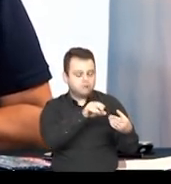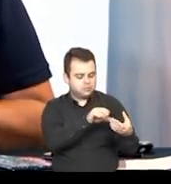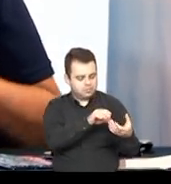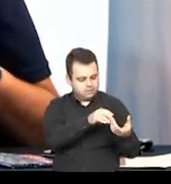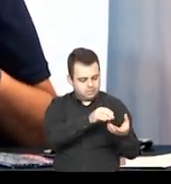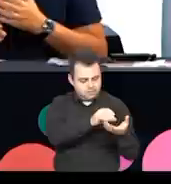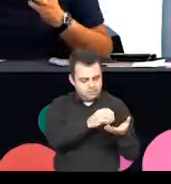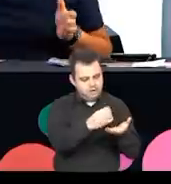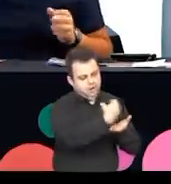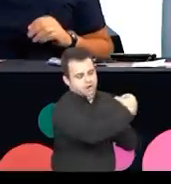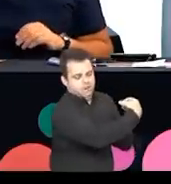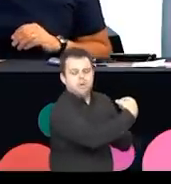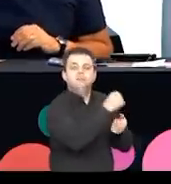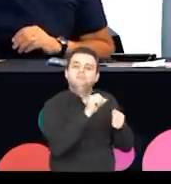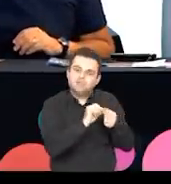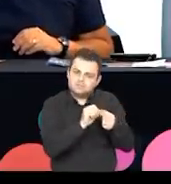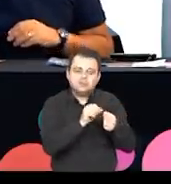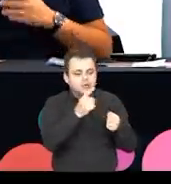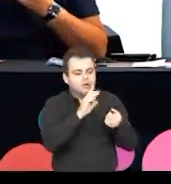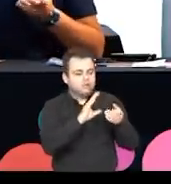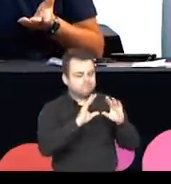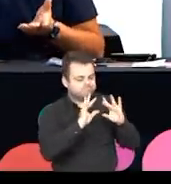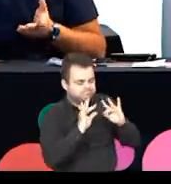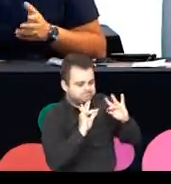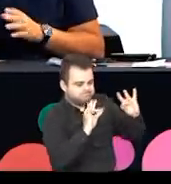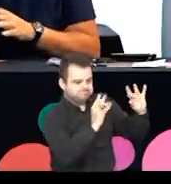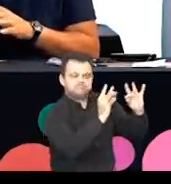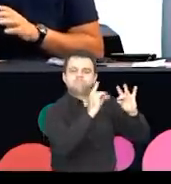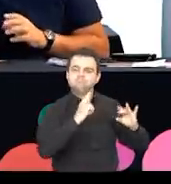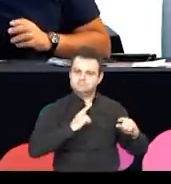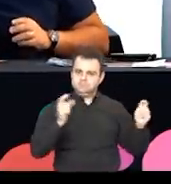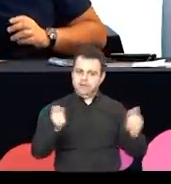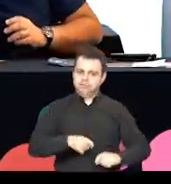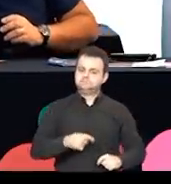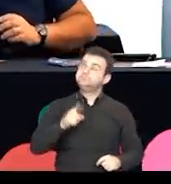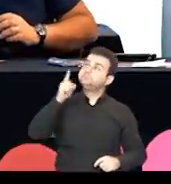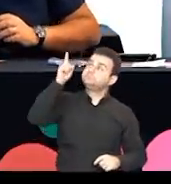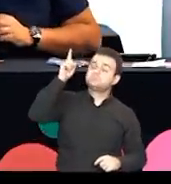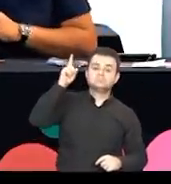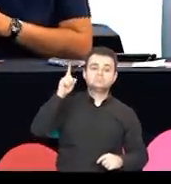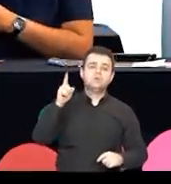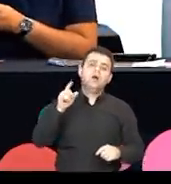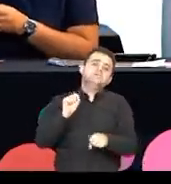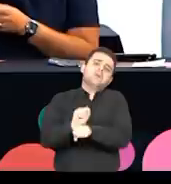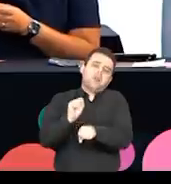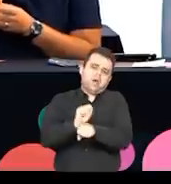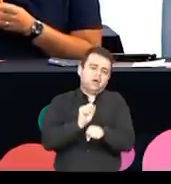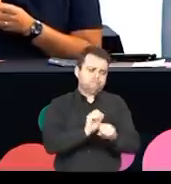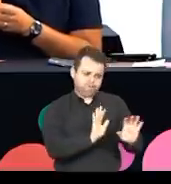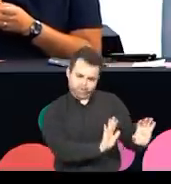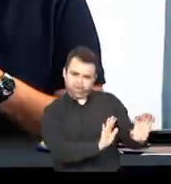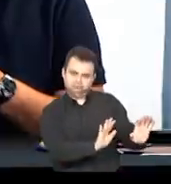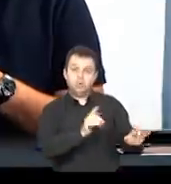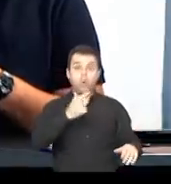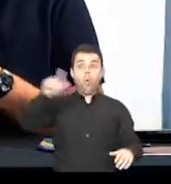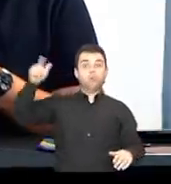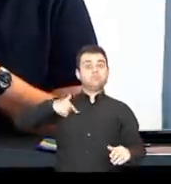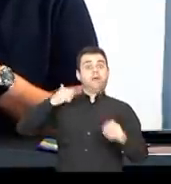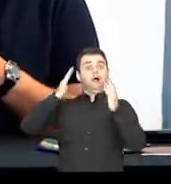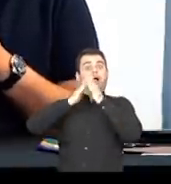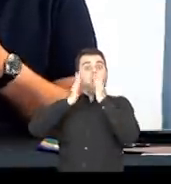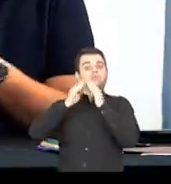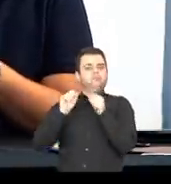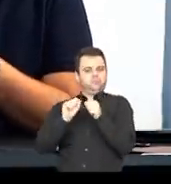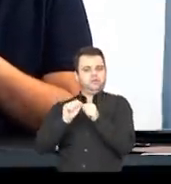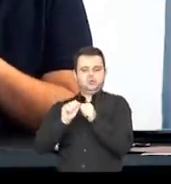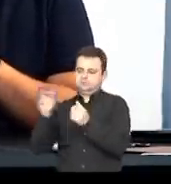fechado, totalmente vedado. Muito bem, aqui como temos que esperar um pouco, eu já trouxe de casa pronto, ó, um que eu já fiz, no caso aqui eu